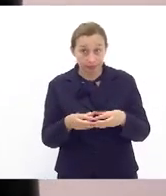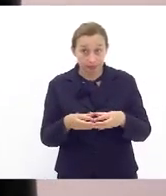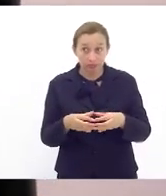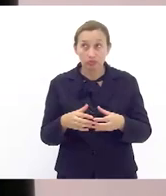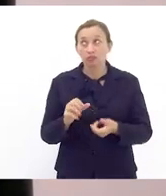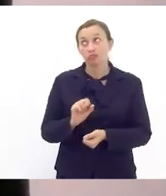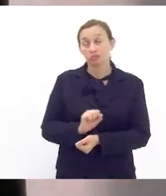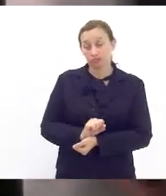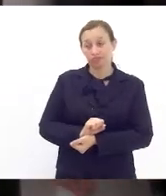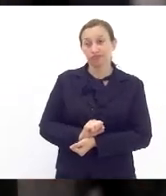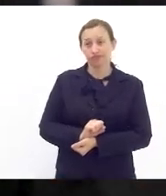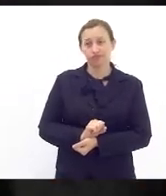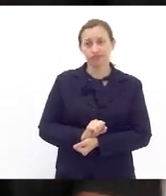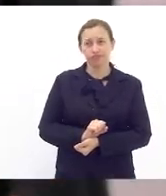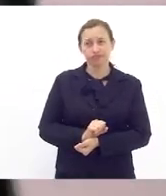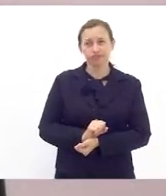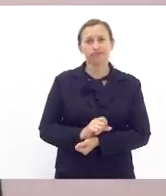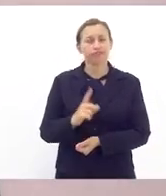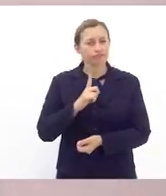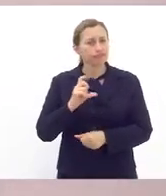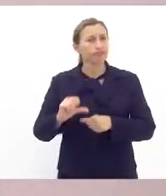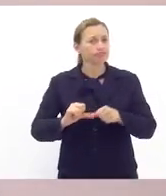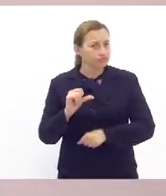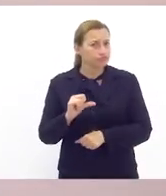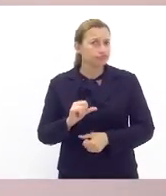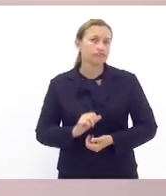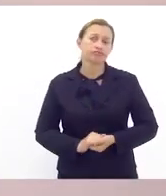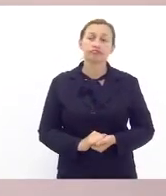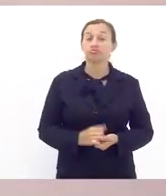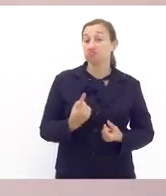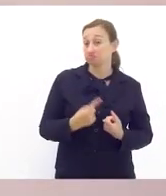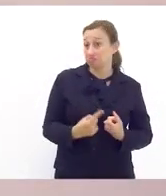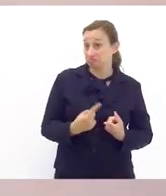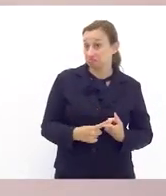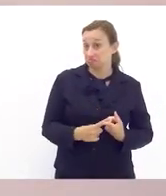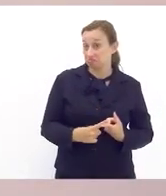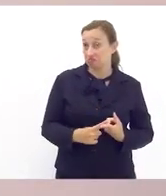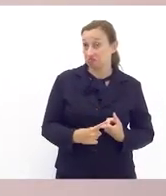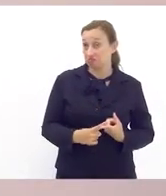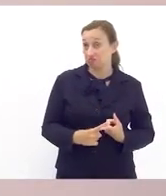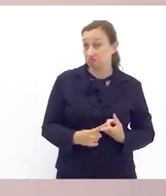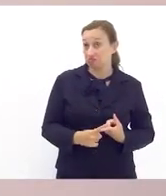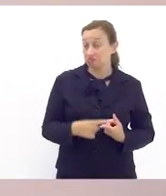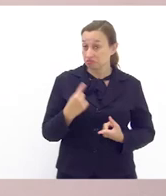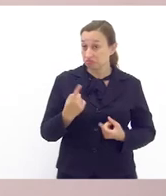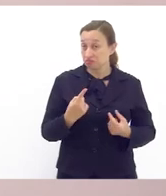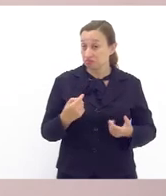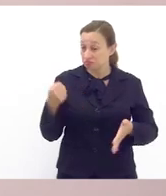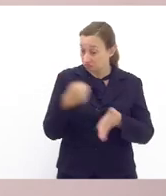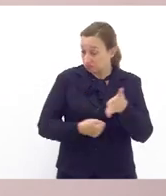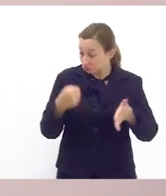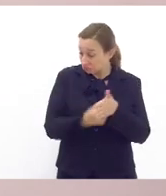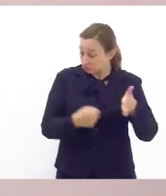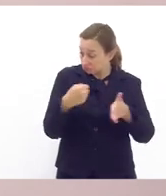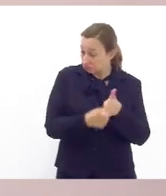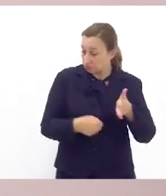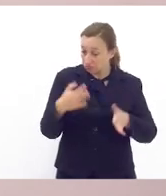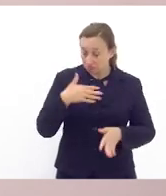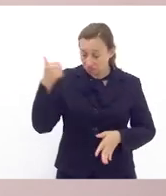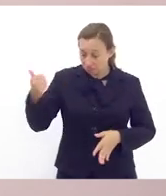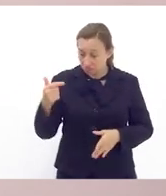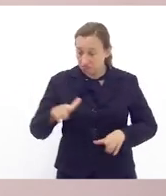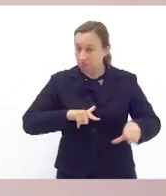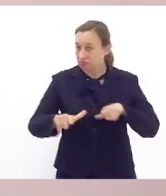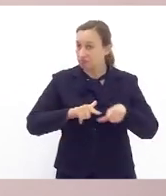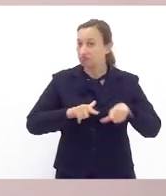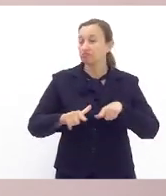espero que haja mudança porque nós estamos dispostos a lutar pelo uma melhor prestação